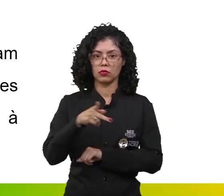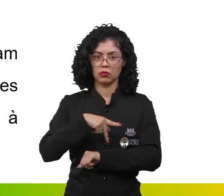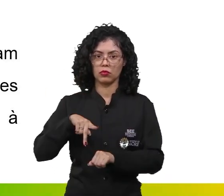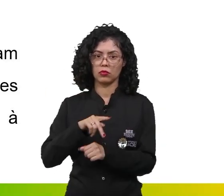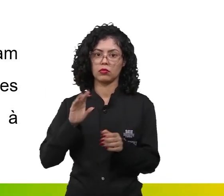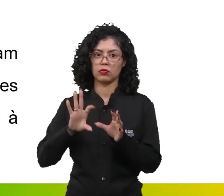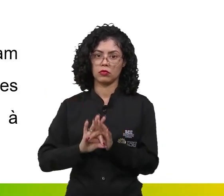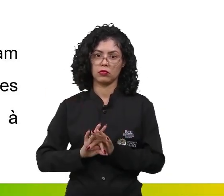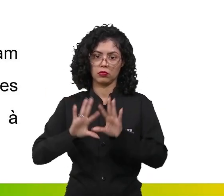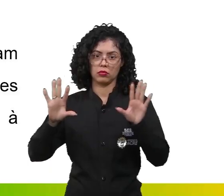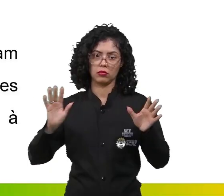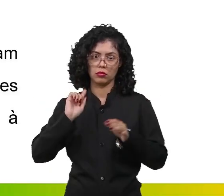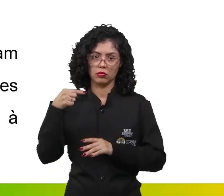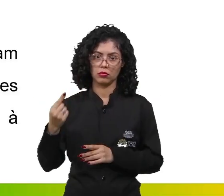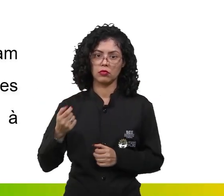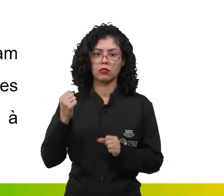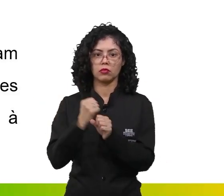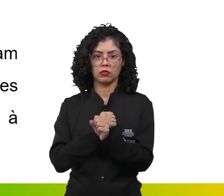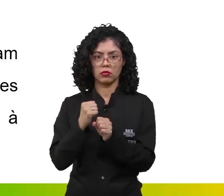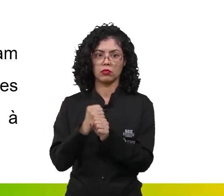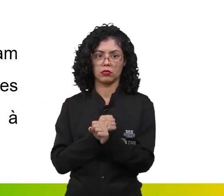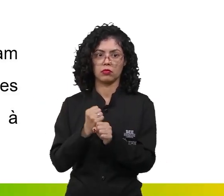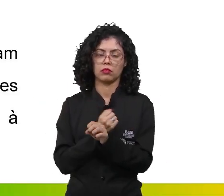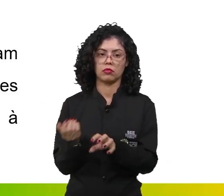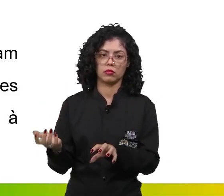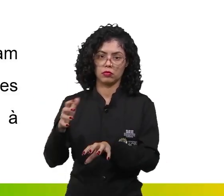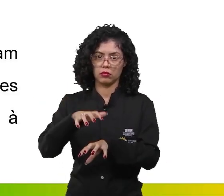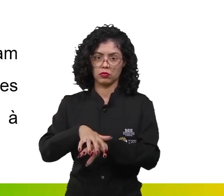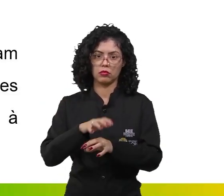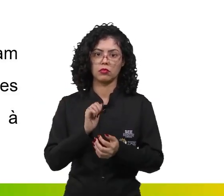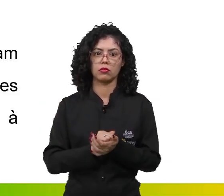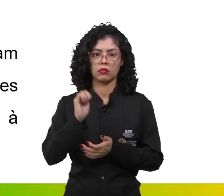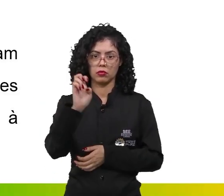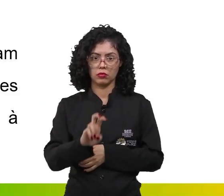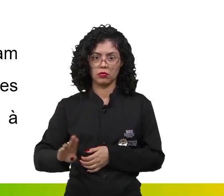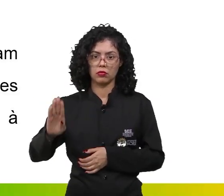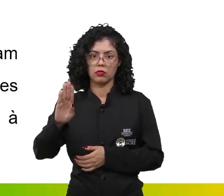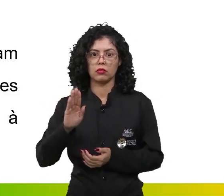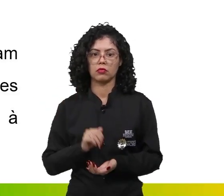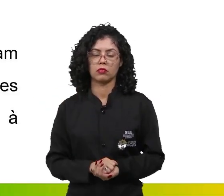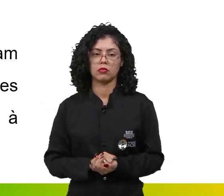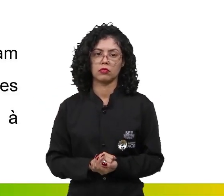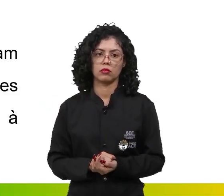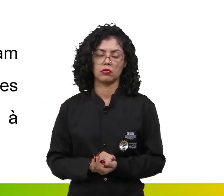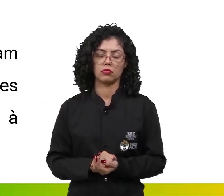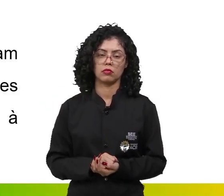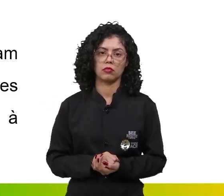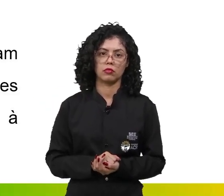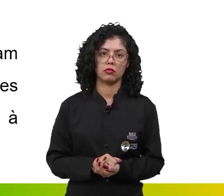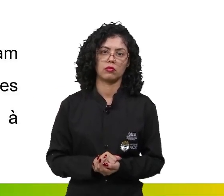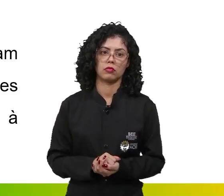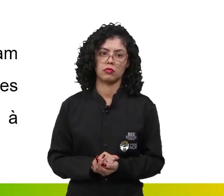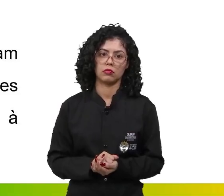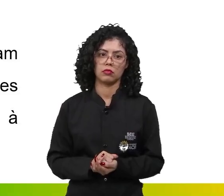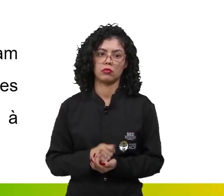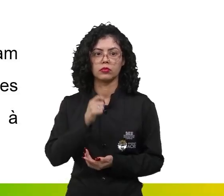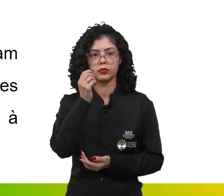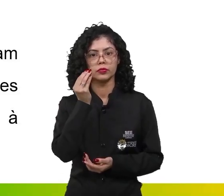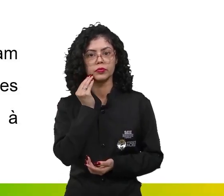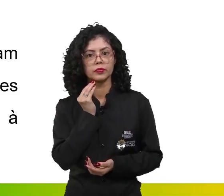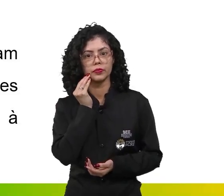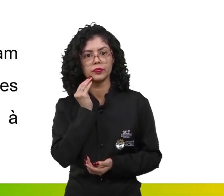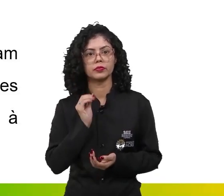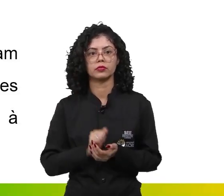sendo libertos depois de anos e anos de colonização europeia, e uma tentativa